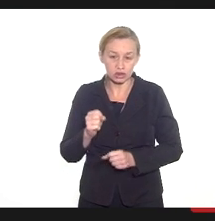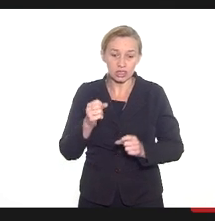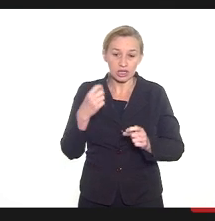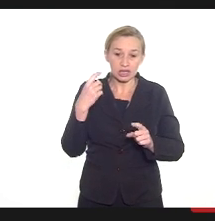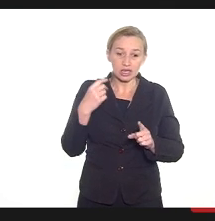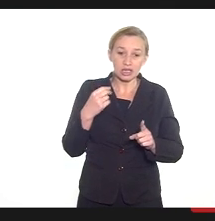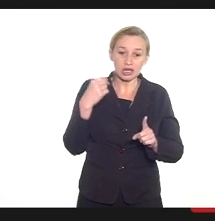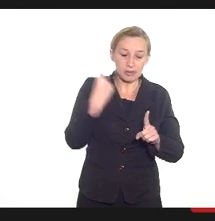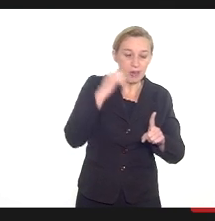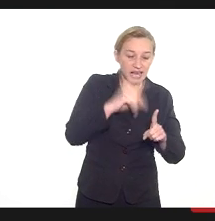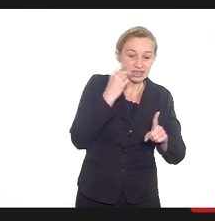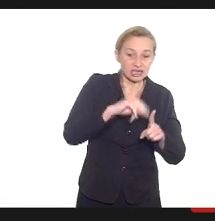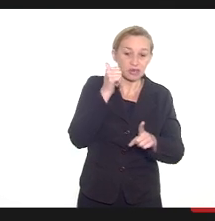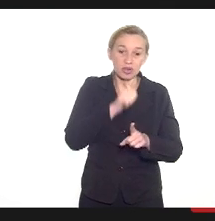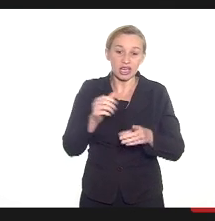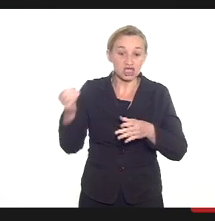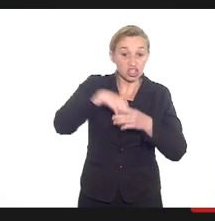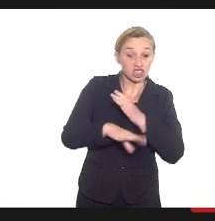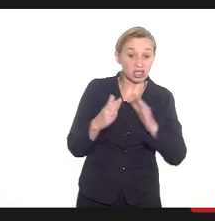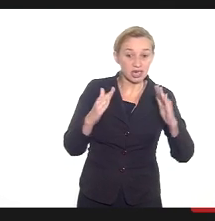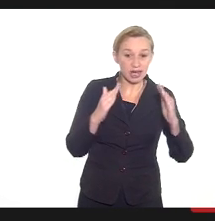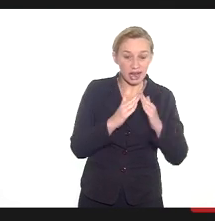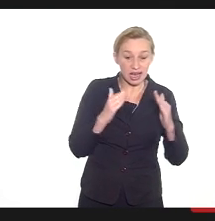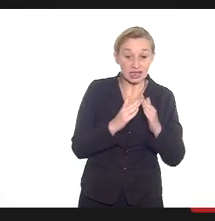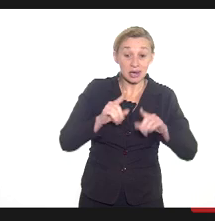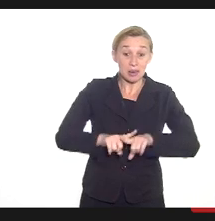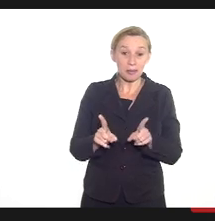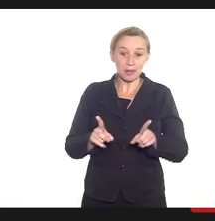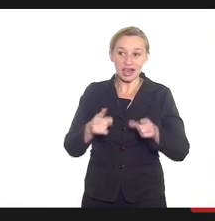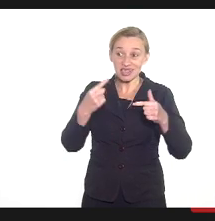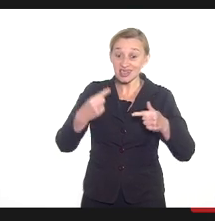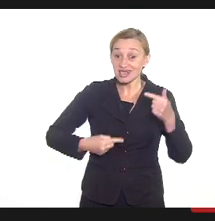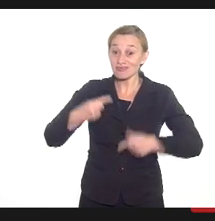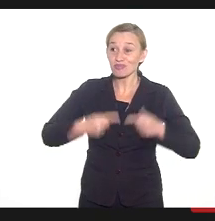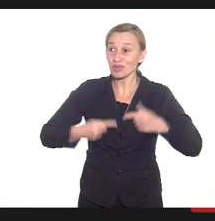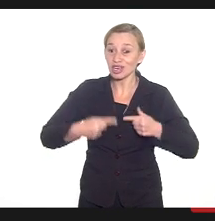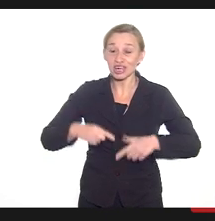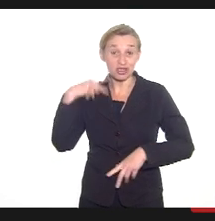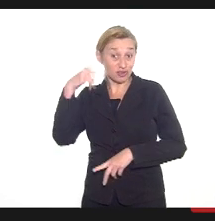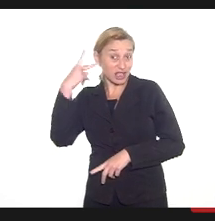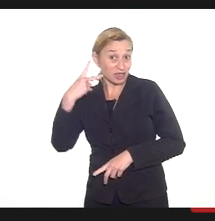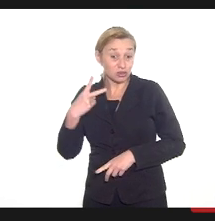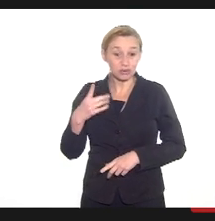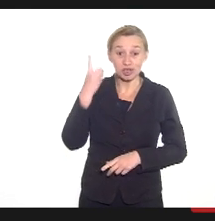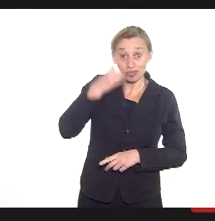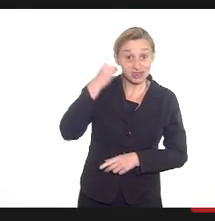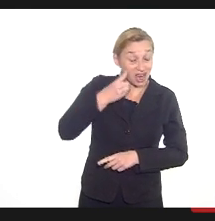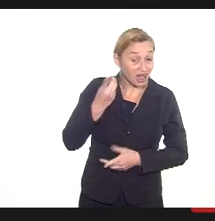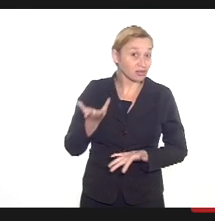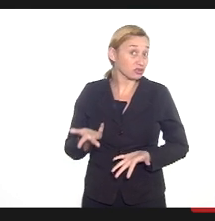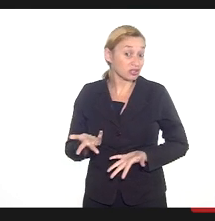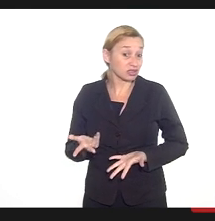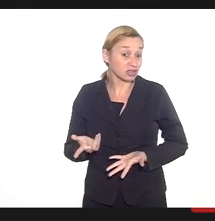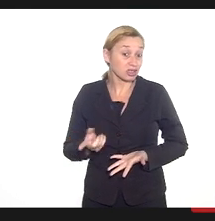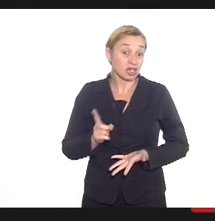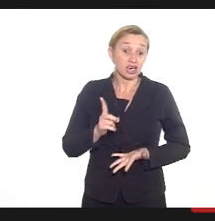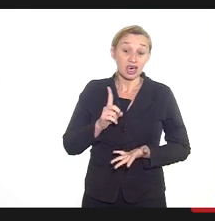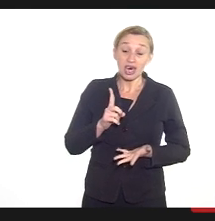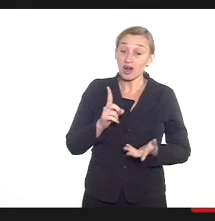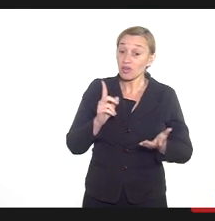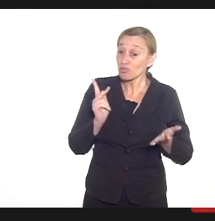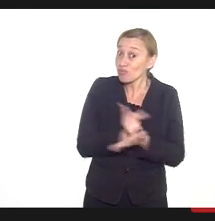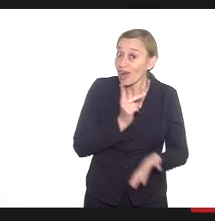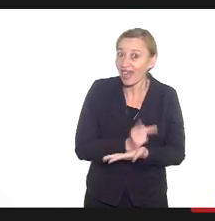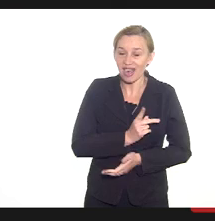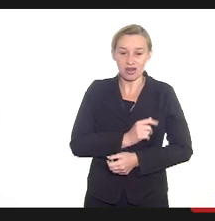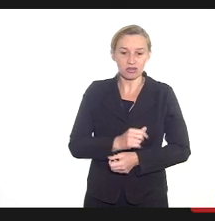casa, mas concorrem à vida pública, concorrem a vereadores, a deputados. Isso é uma afronta,